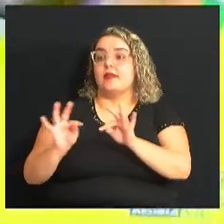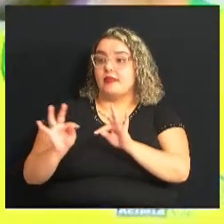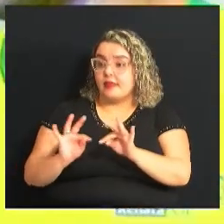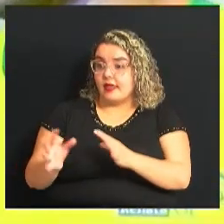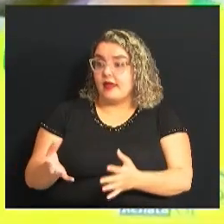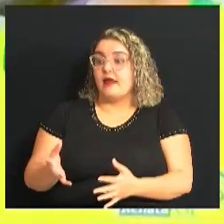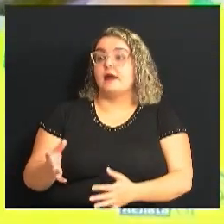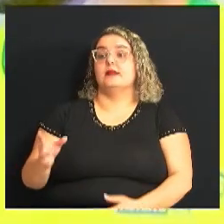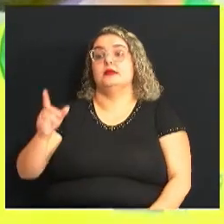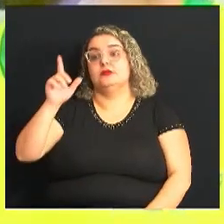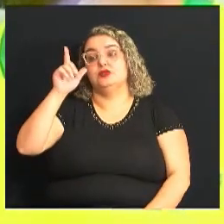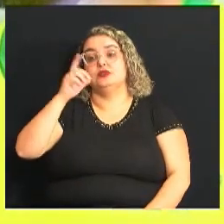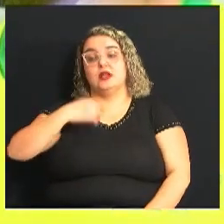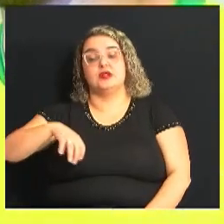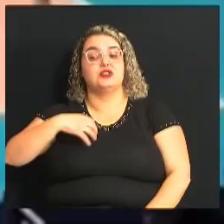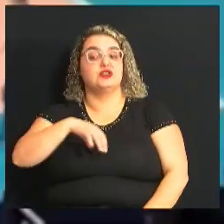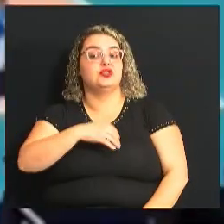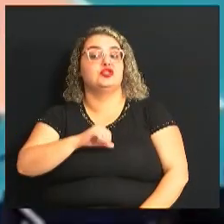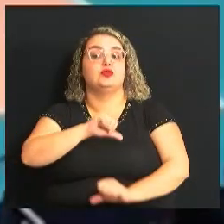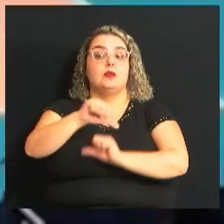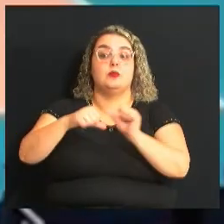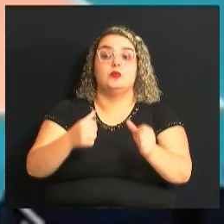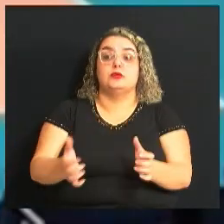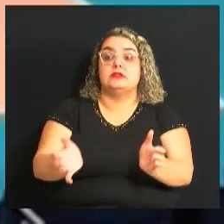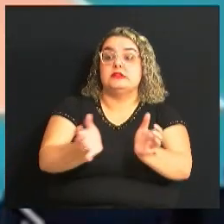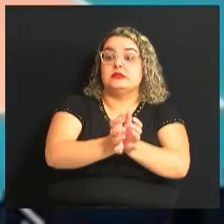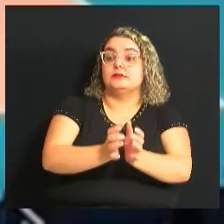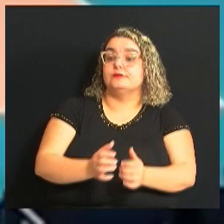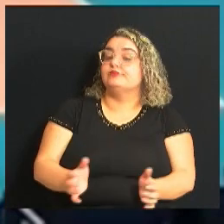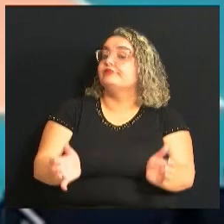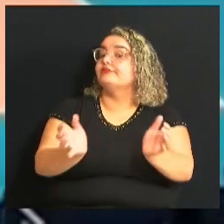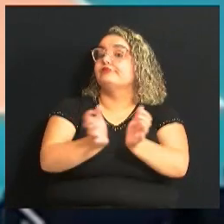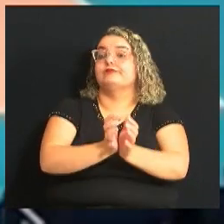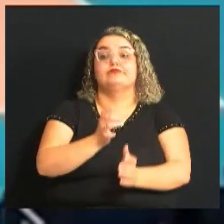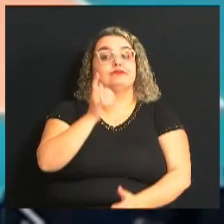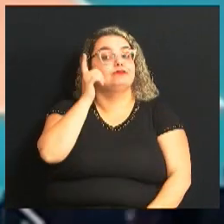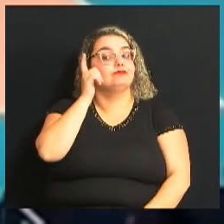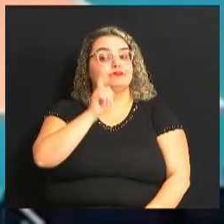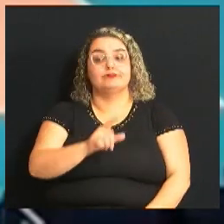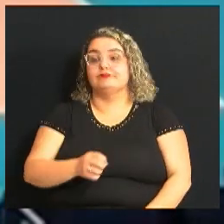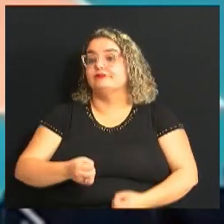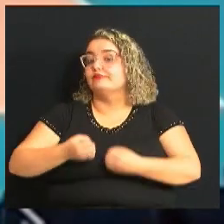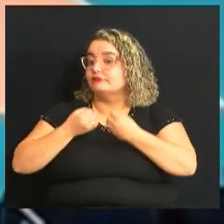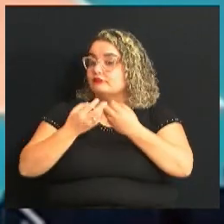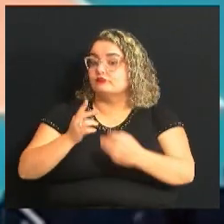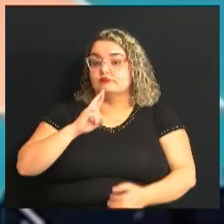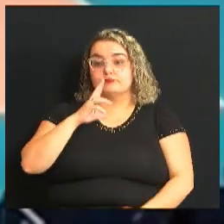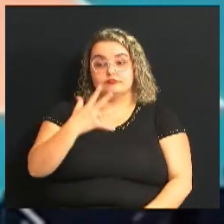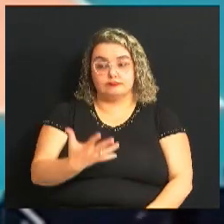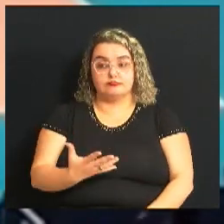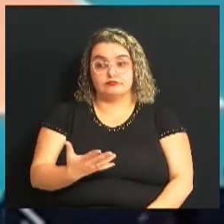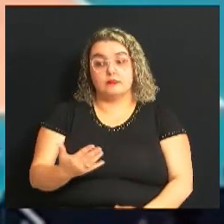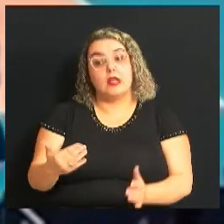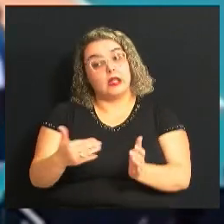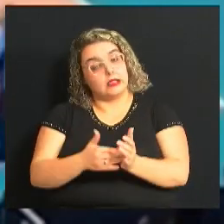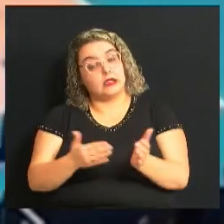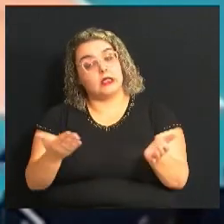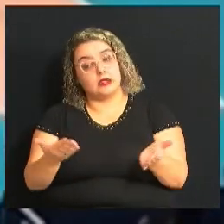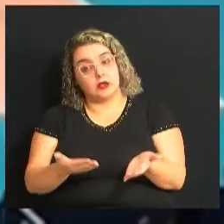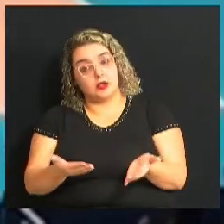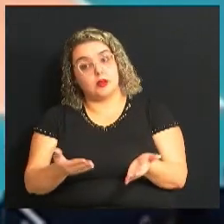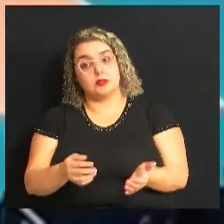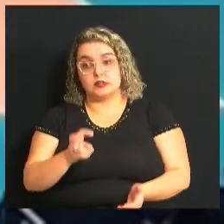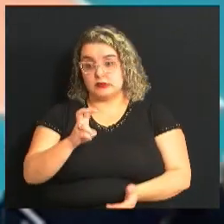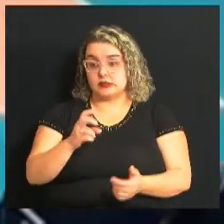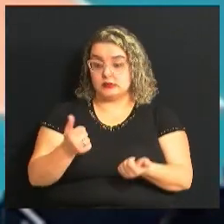uma renovação no elenco, a equipe não tem conseguido bons resultados. Até aqui, em 5